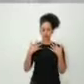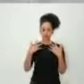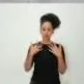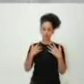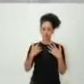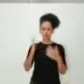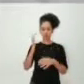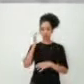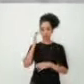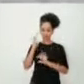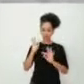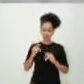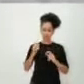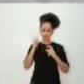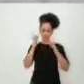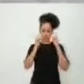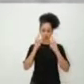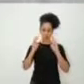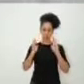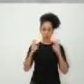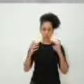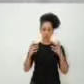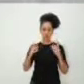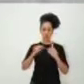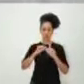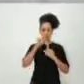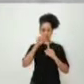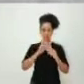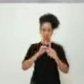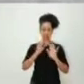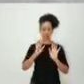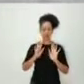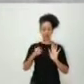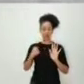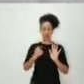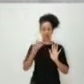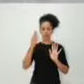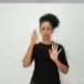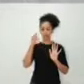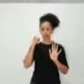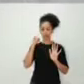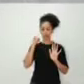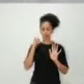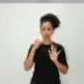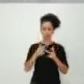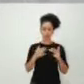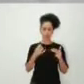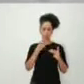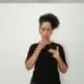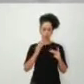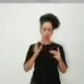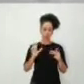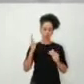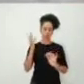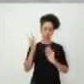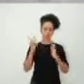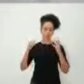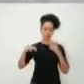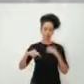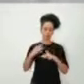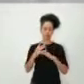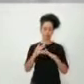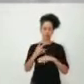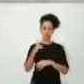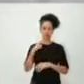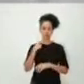preocupado com a temperatura mas a gente sabe que coisas boas estão acontecendo aqui na cidade os vereadores